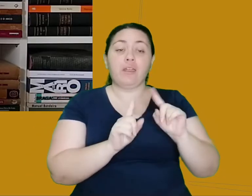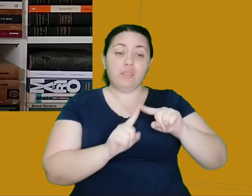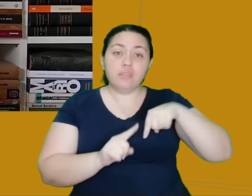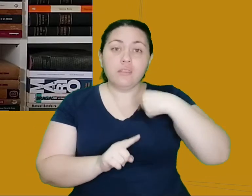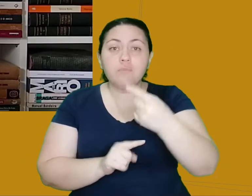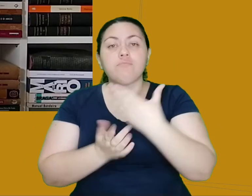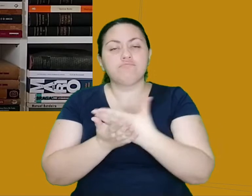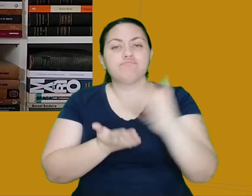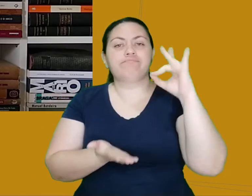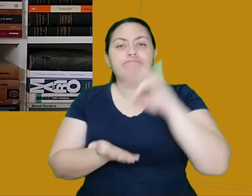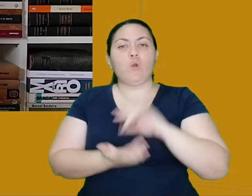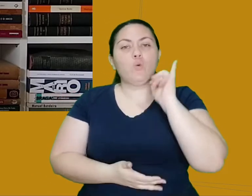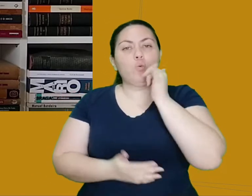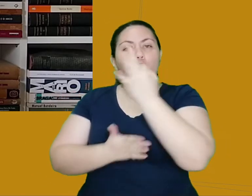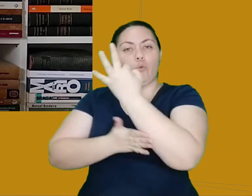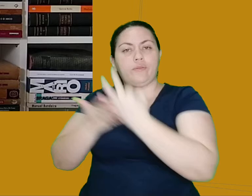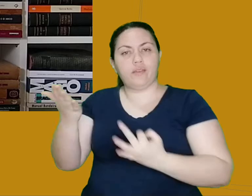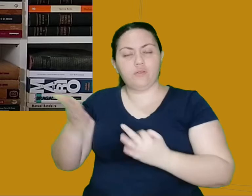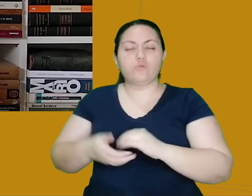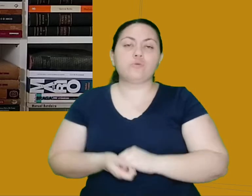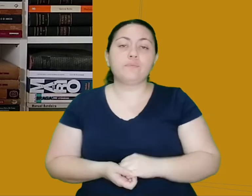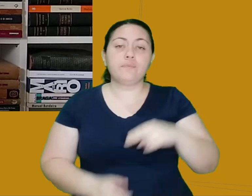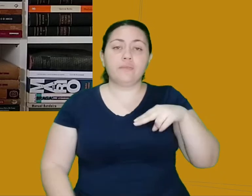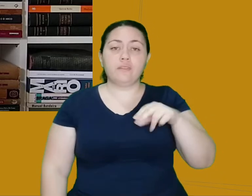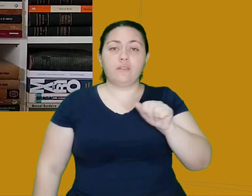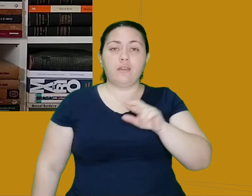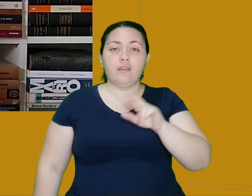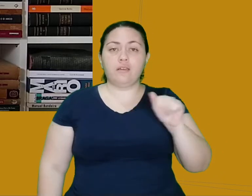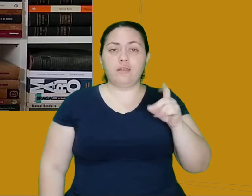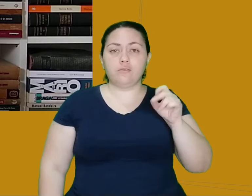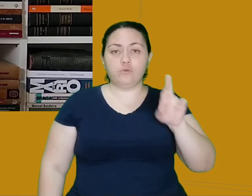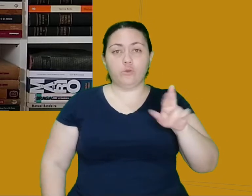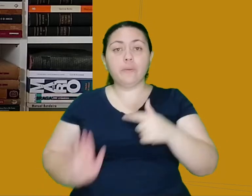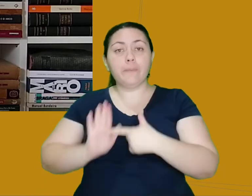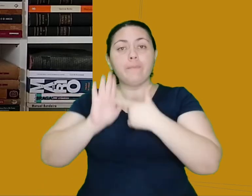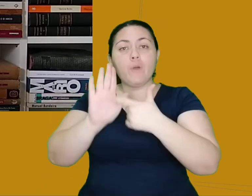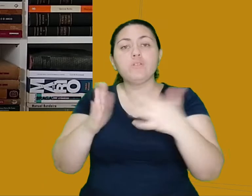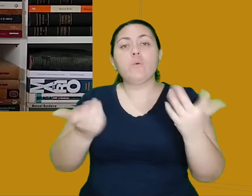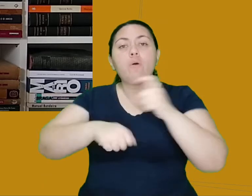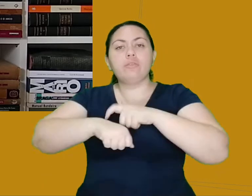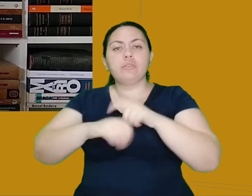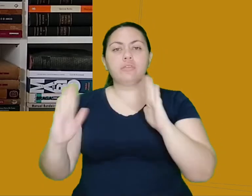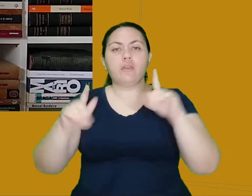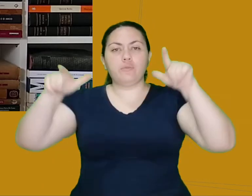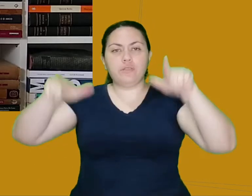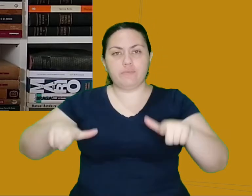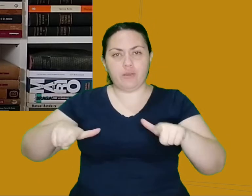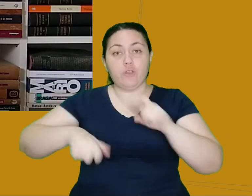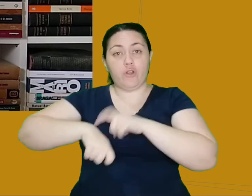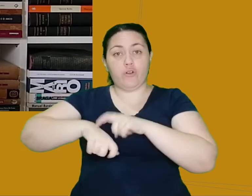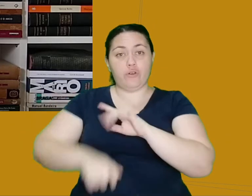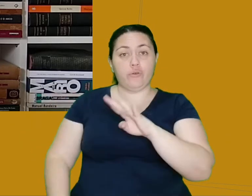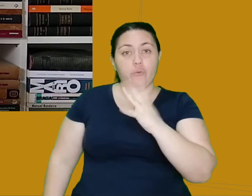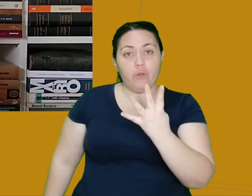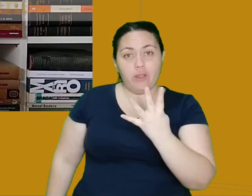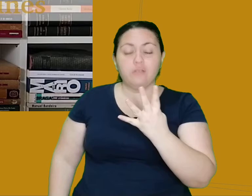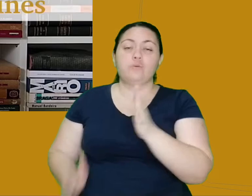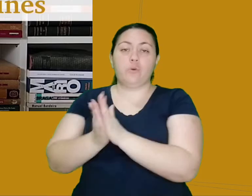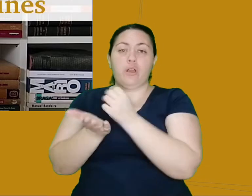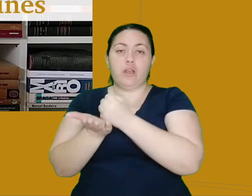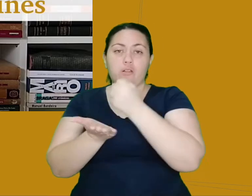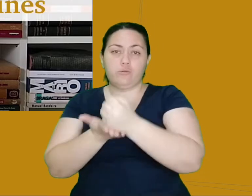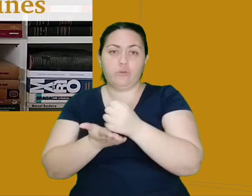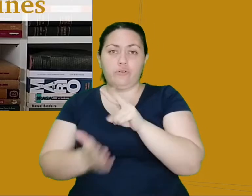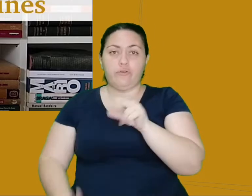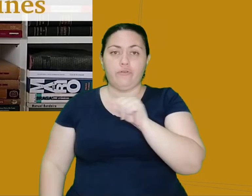apresentação, começa a narrativa propriamente dita. E o narrador situa o leitor no tempo e no espaço. Tinham batido 4 horas no